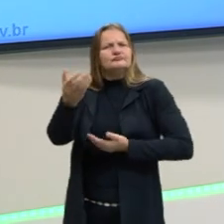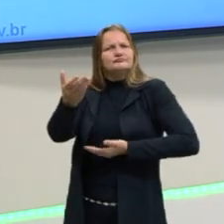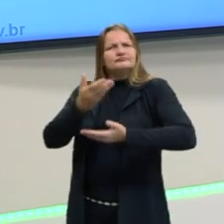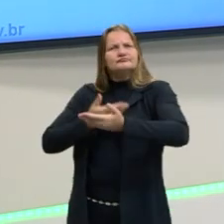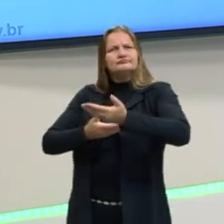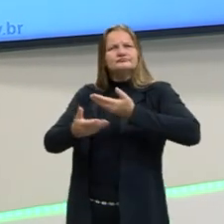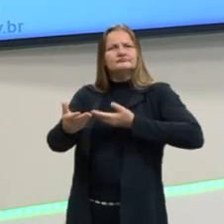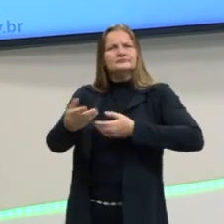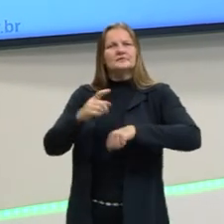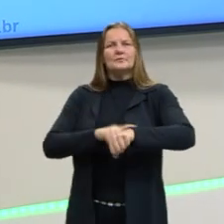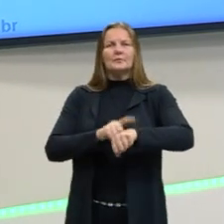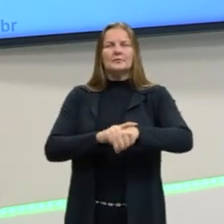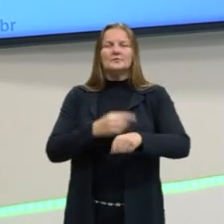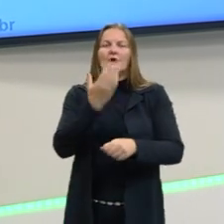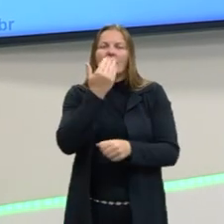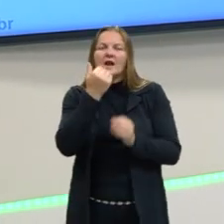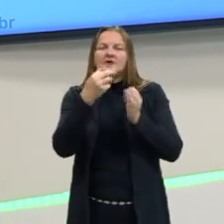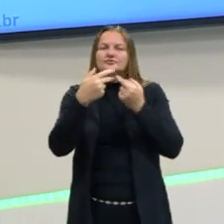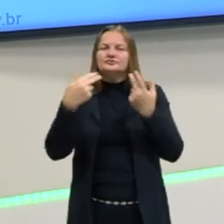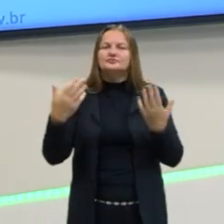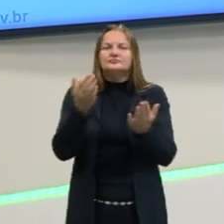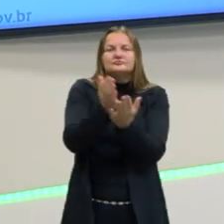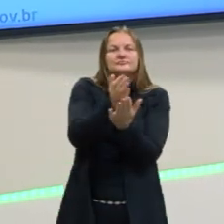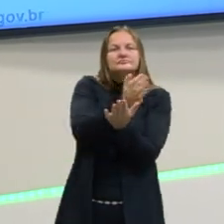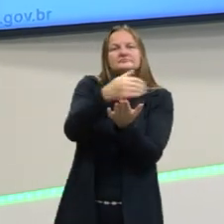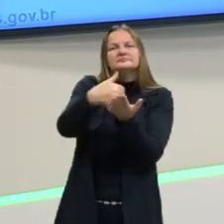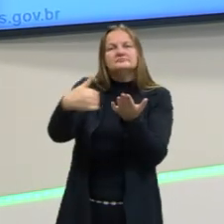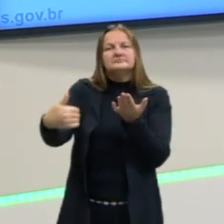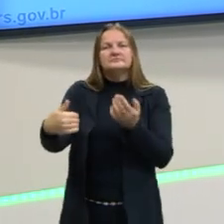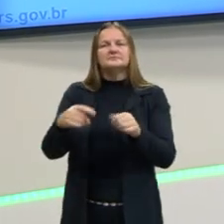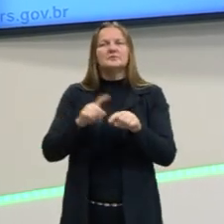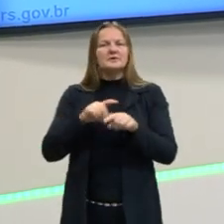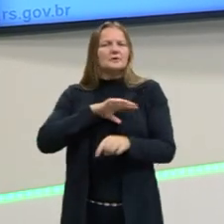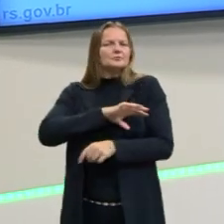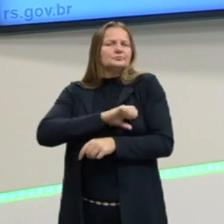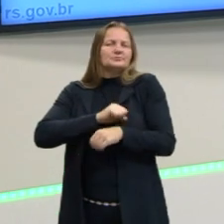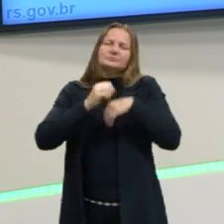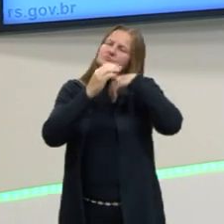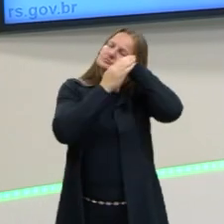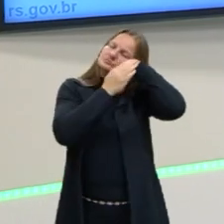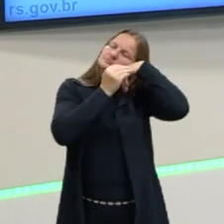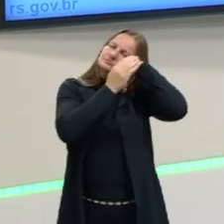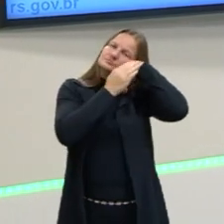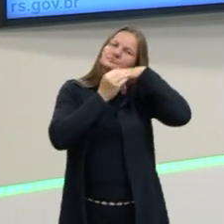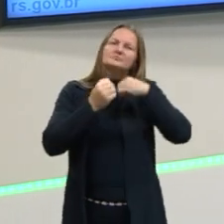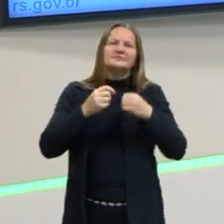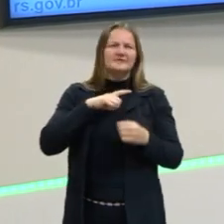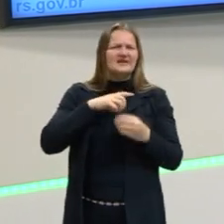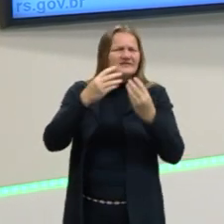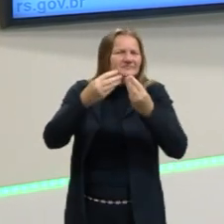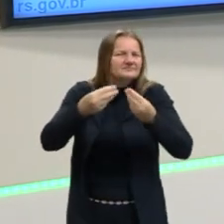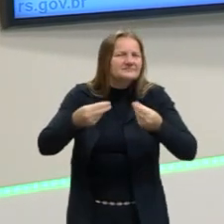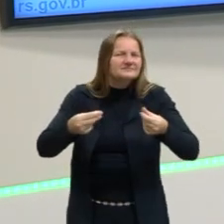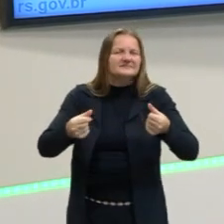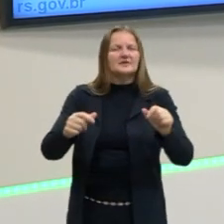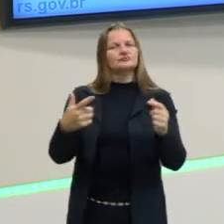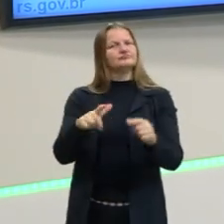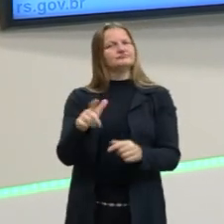o nosso tempo Nosso Lanche ou o próprio afeto e carinho né não gente a gente não tem prejuízo